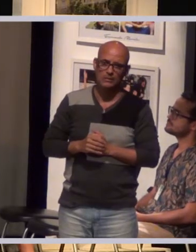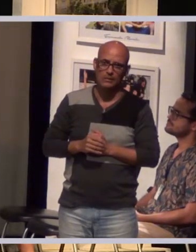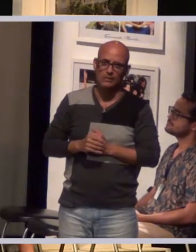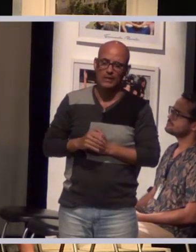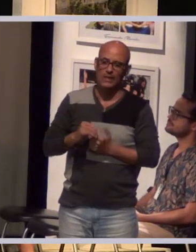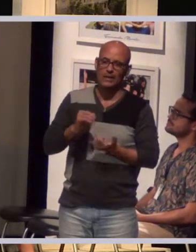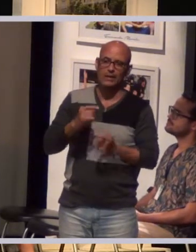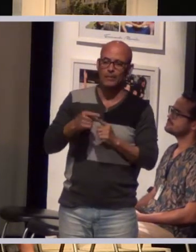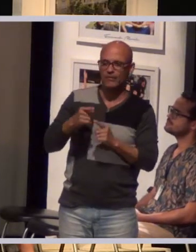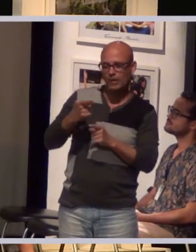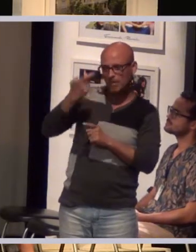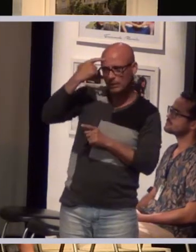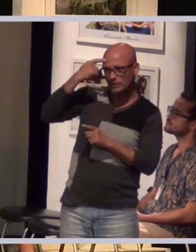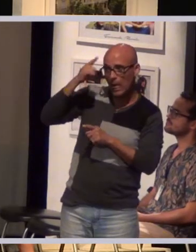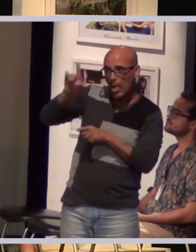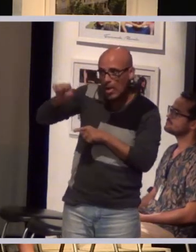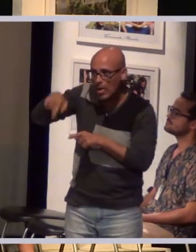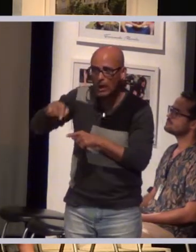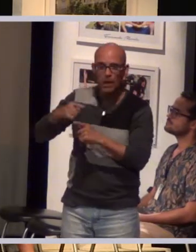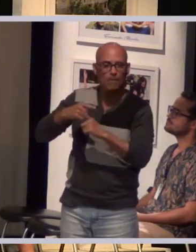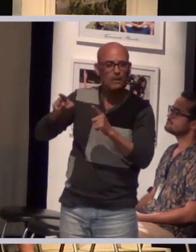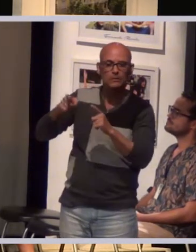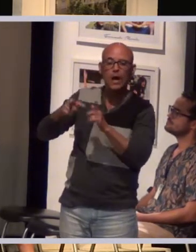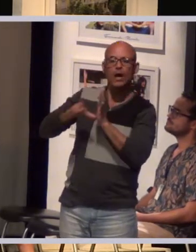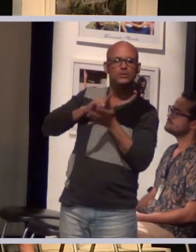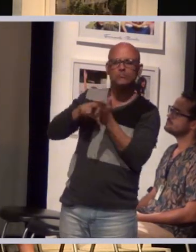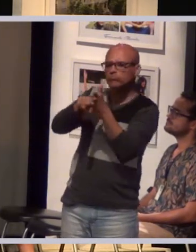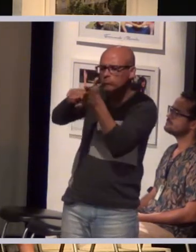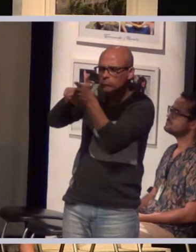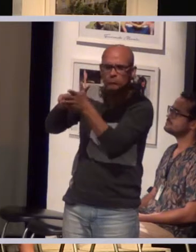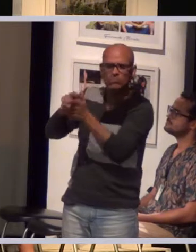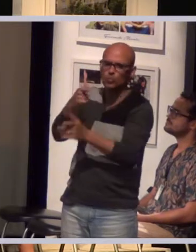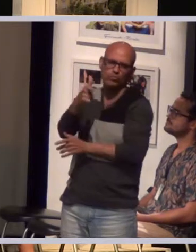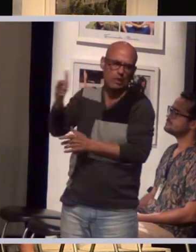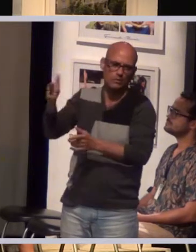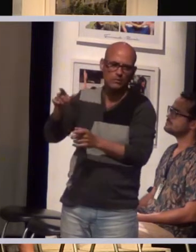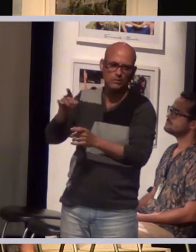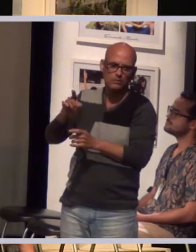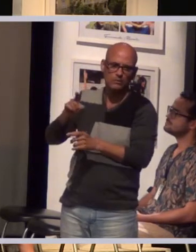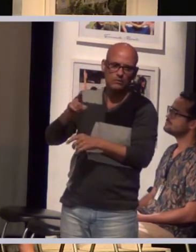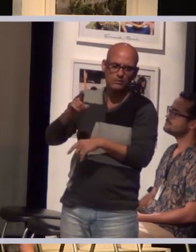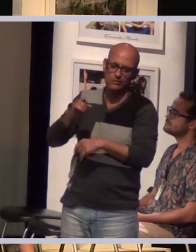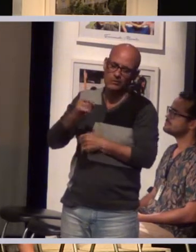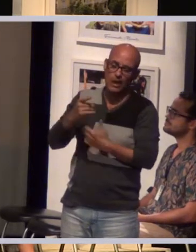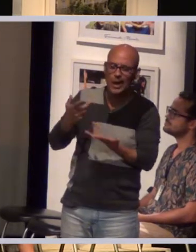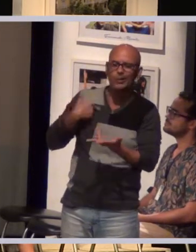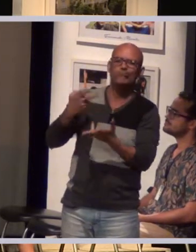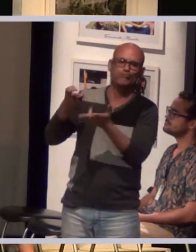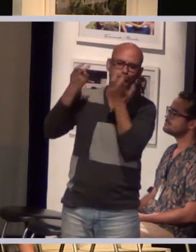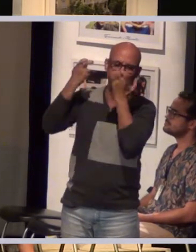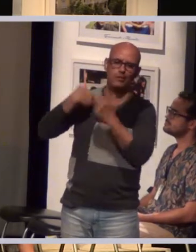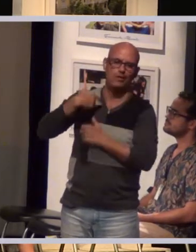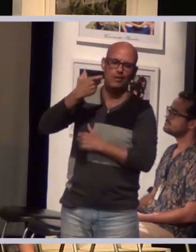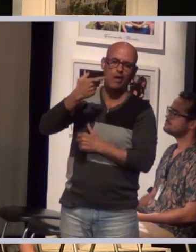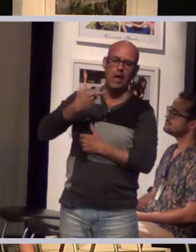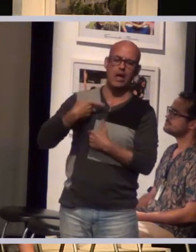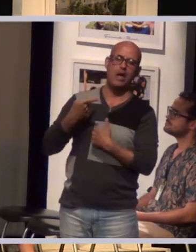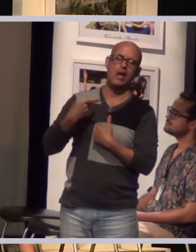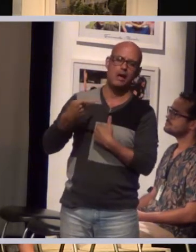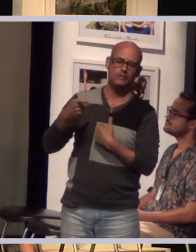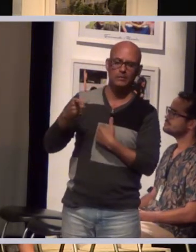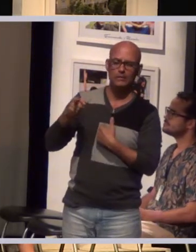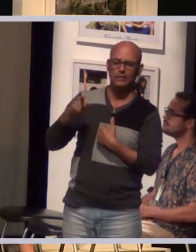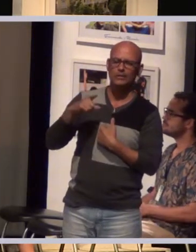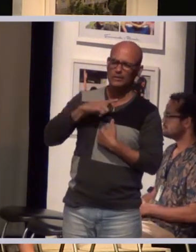preconceito, né, de você julgar antes de você conhecer realmente a pessoa. Então, nesse momento, eu percebi que existia